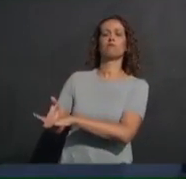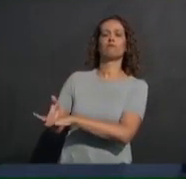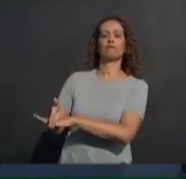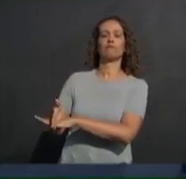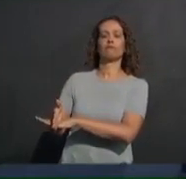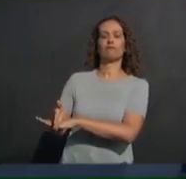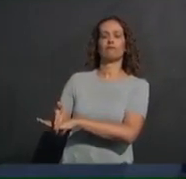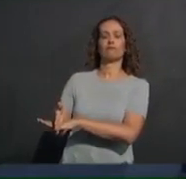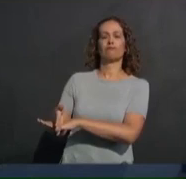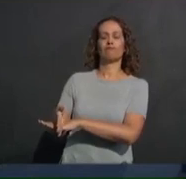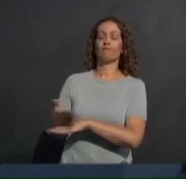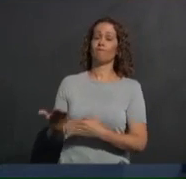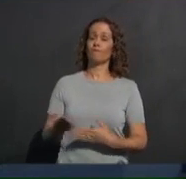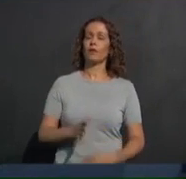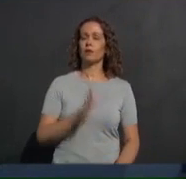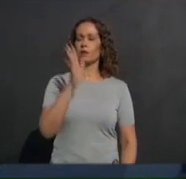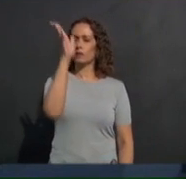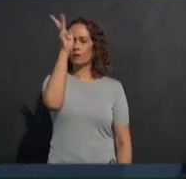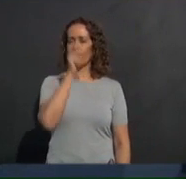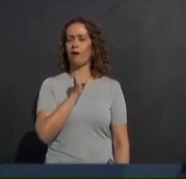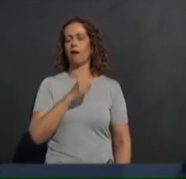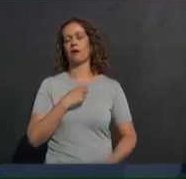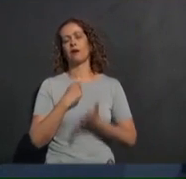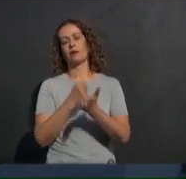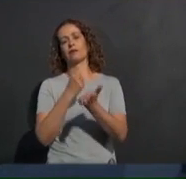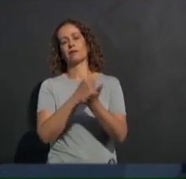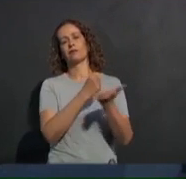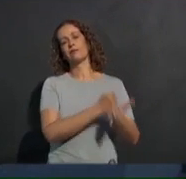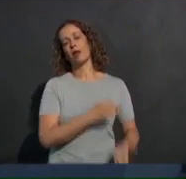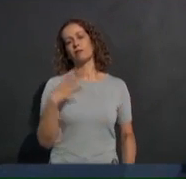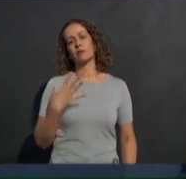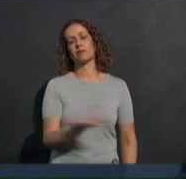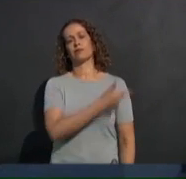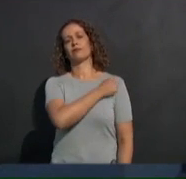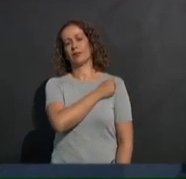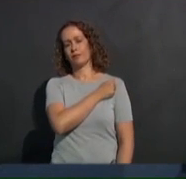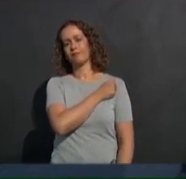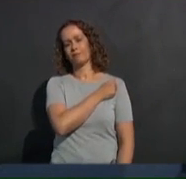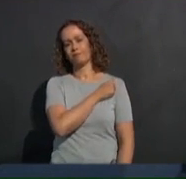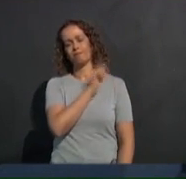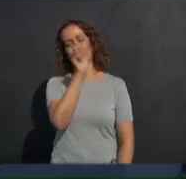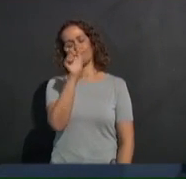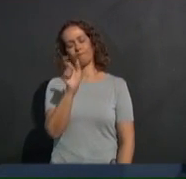Que tal a gente salvar alguém? Que tal a gente ser usado por Deus para cuidar de alguém?